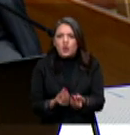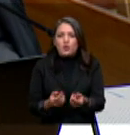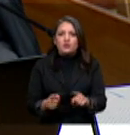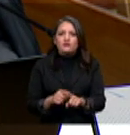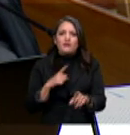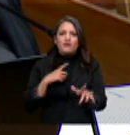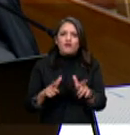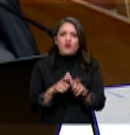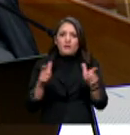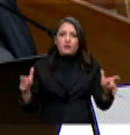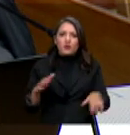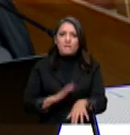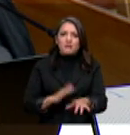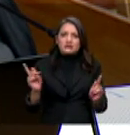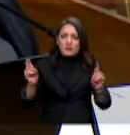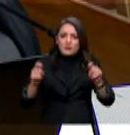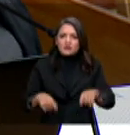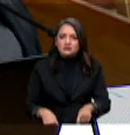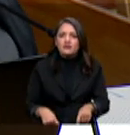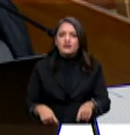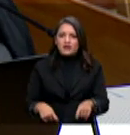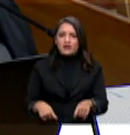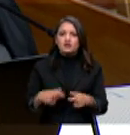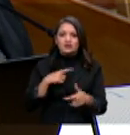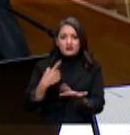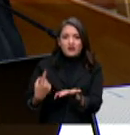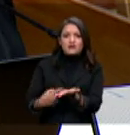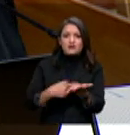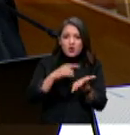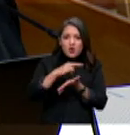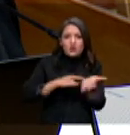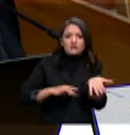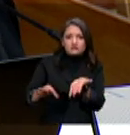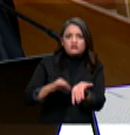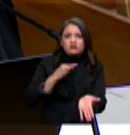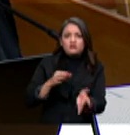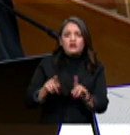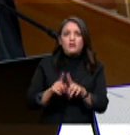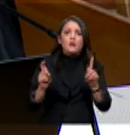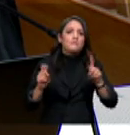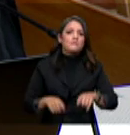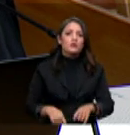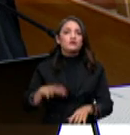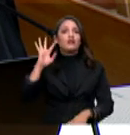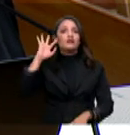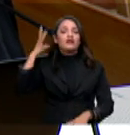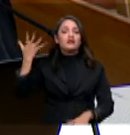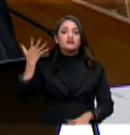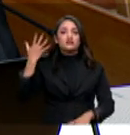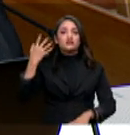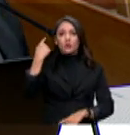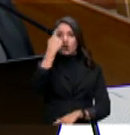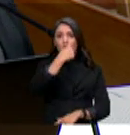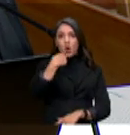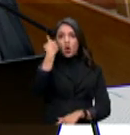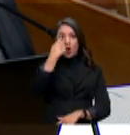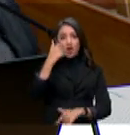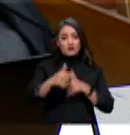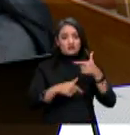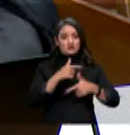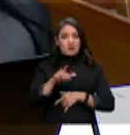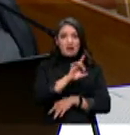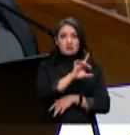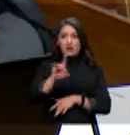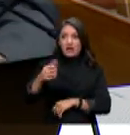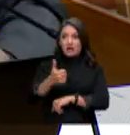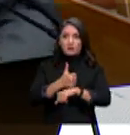ampliou a possibilidade de negociação coletiva, a possibilidade, inclusive, de definição de jornada das categorias. E